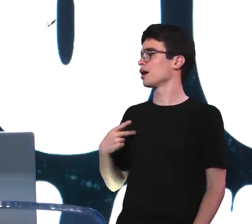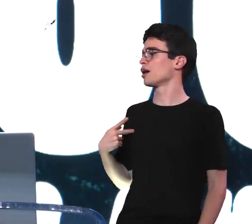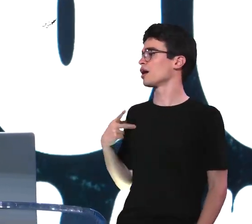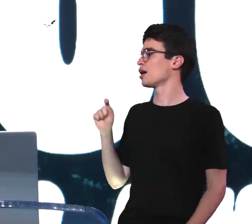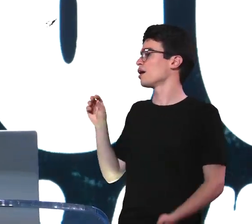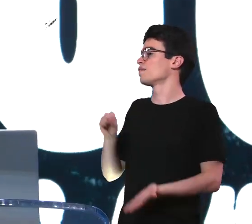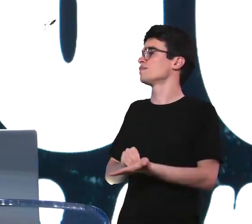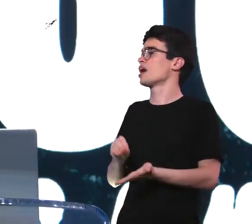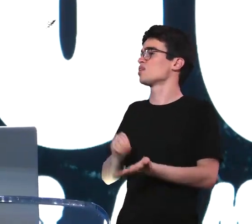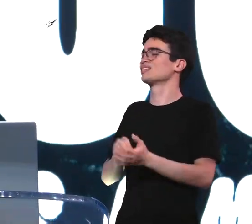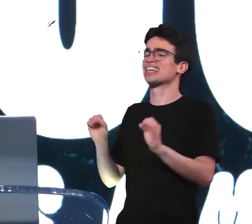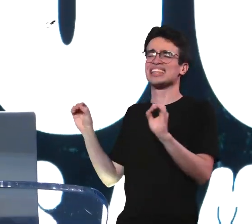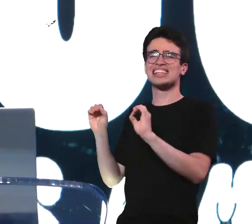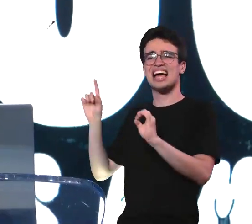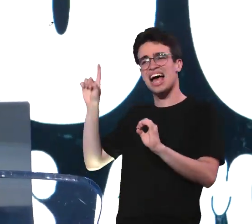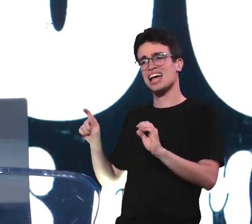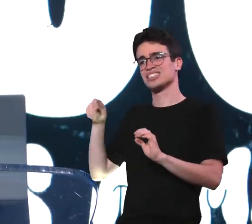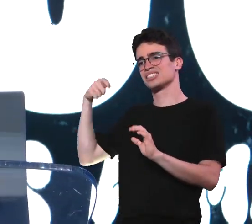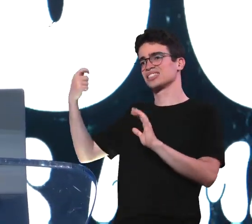faltar nada.